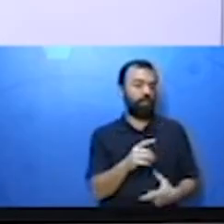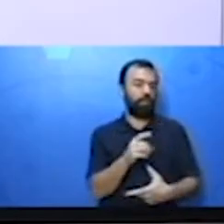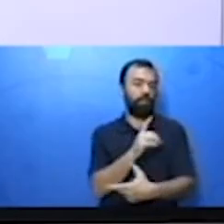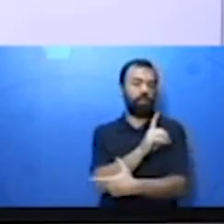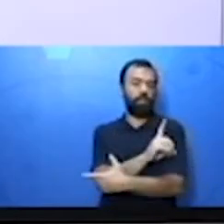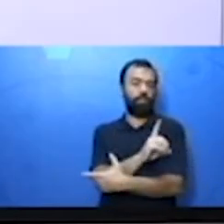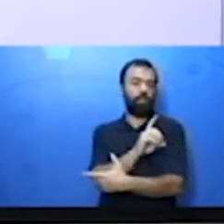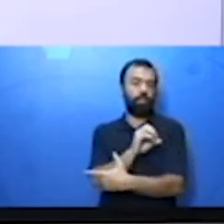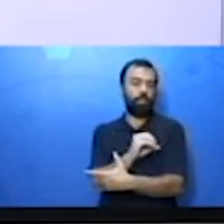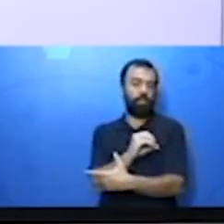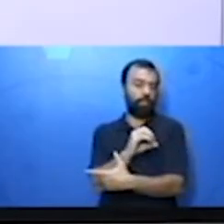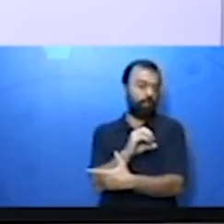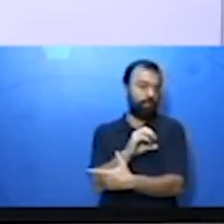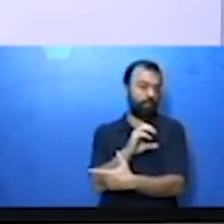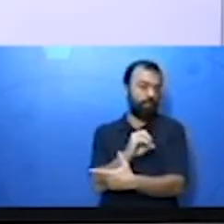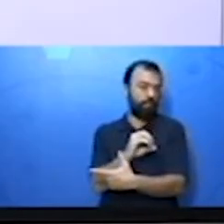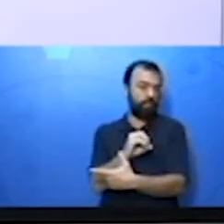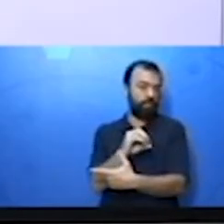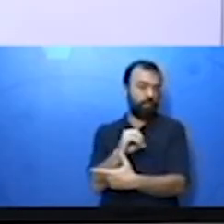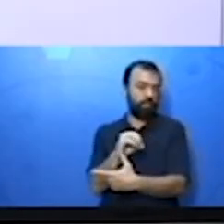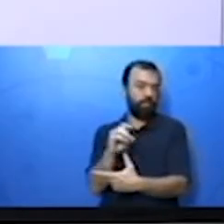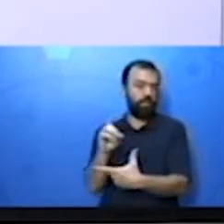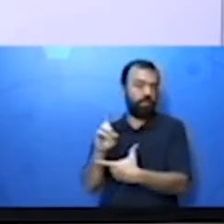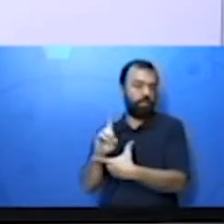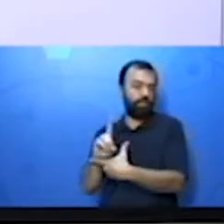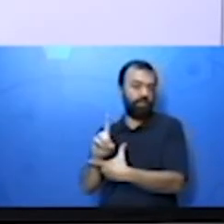Aqui nós já estamos montando, né?